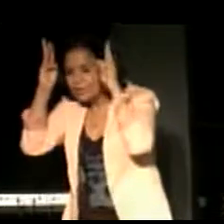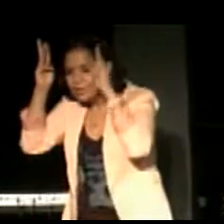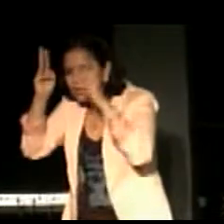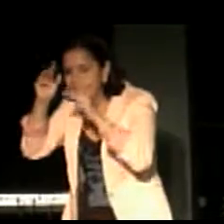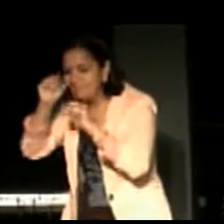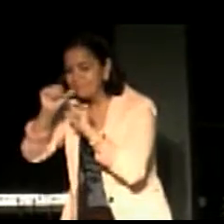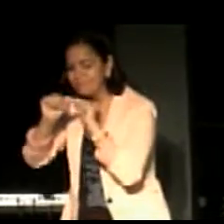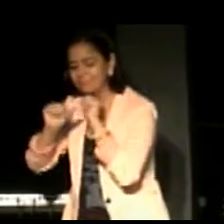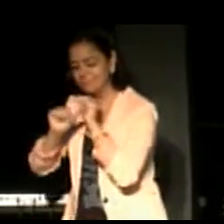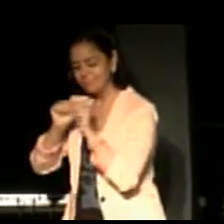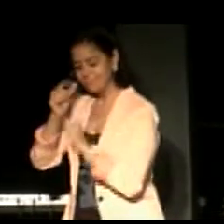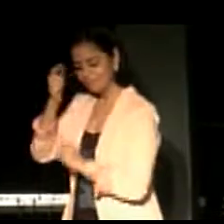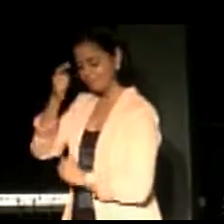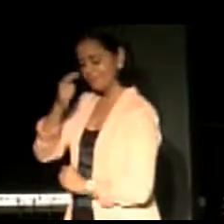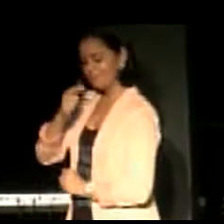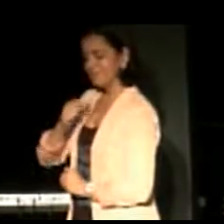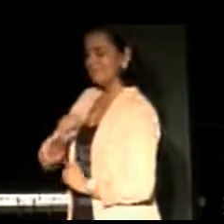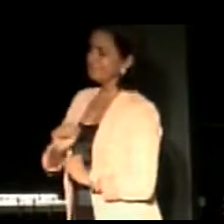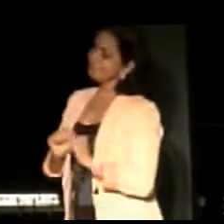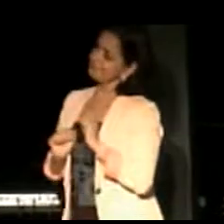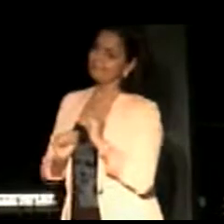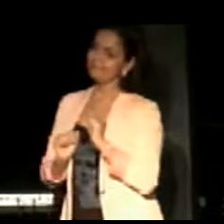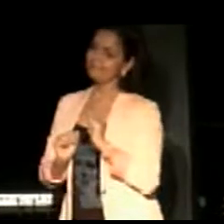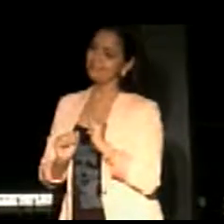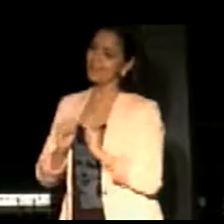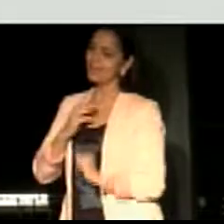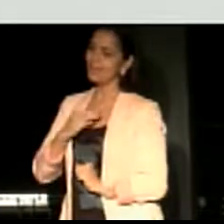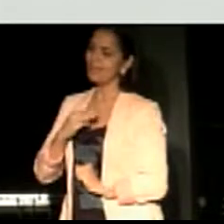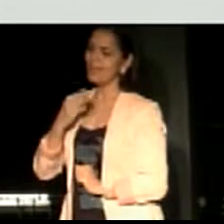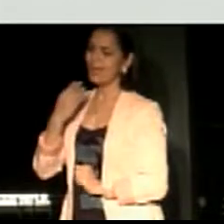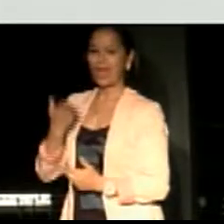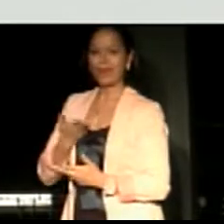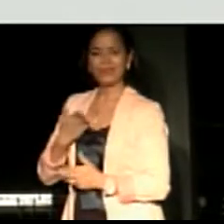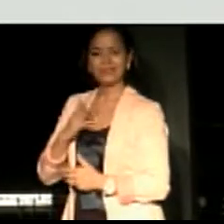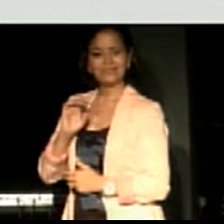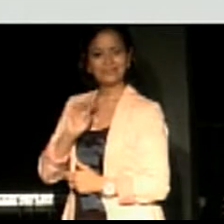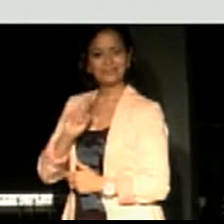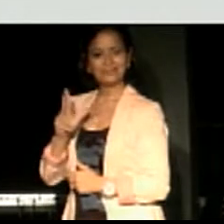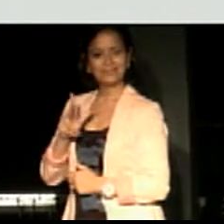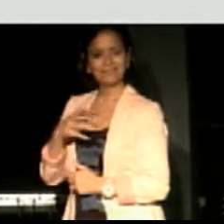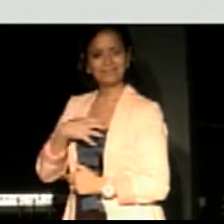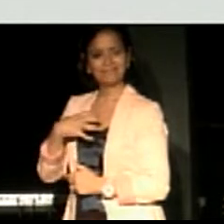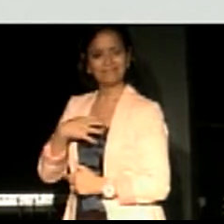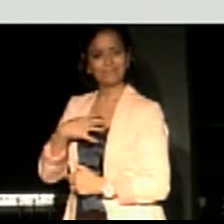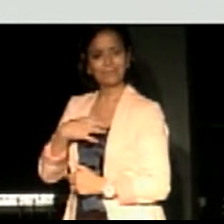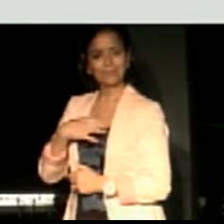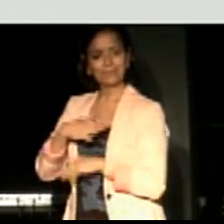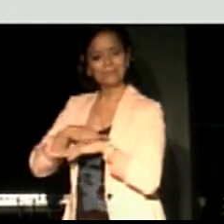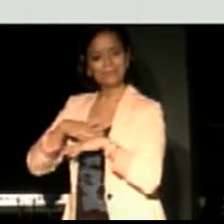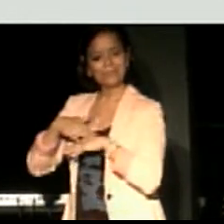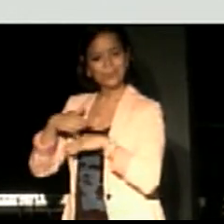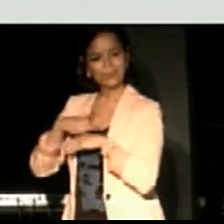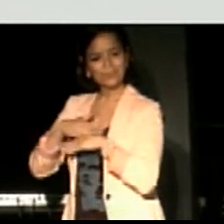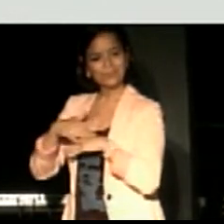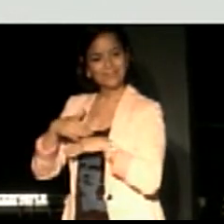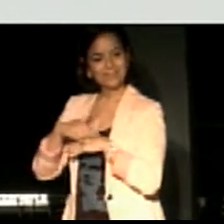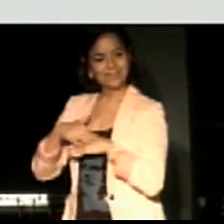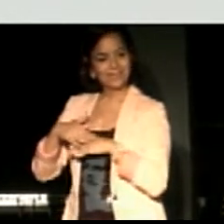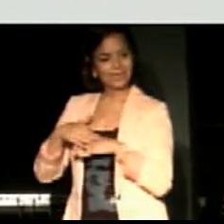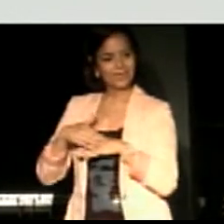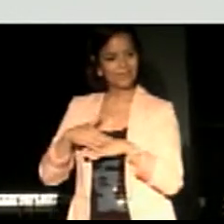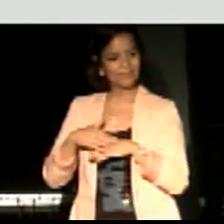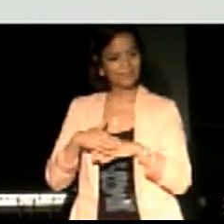Então não se trata de uma qualidade natural. Também não é aquilo que em geral